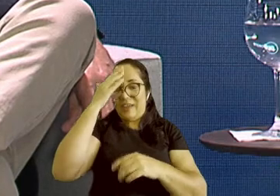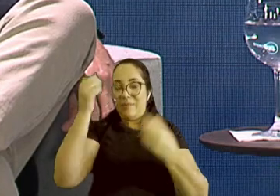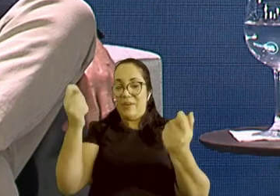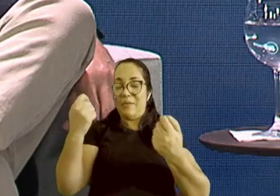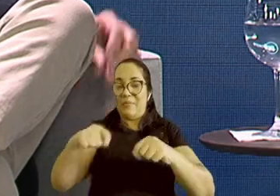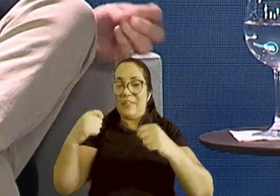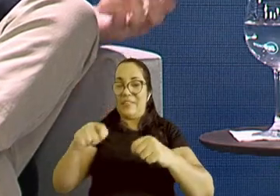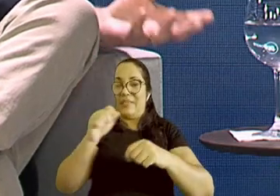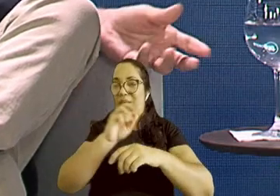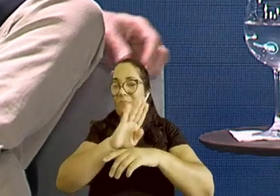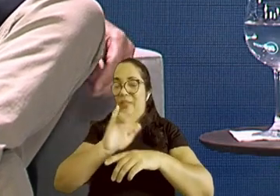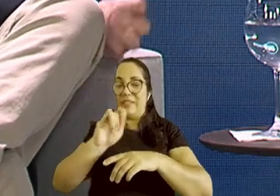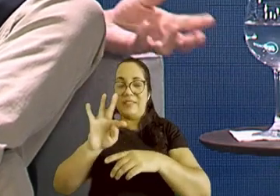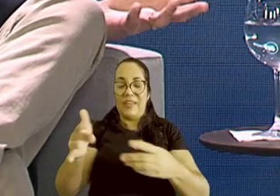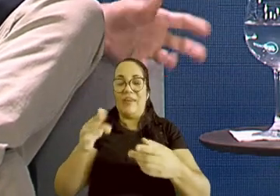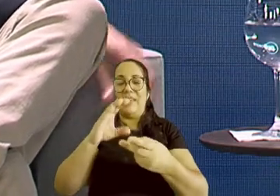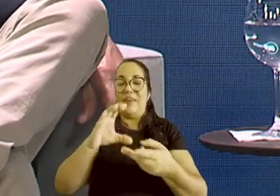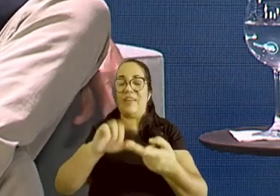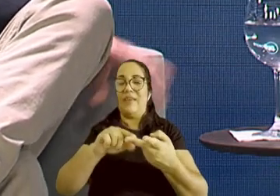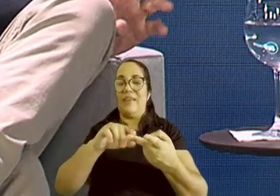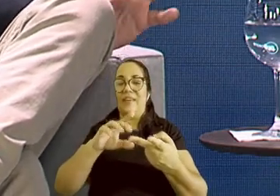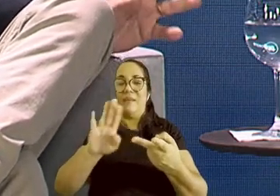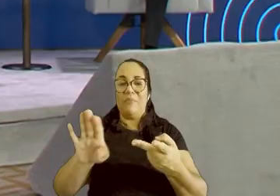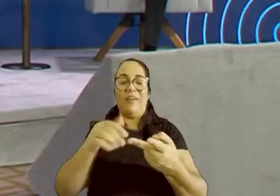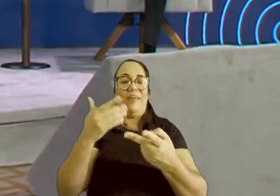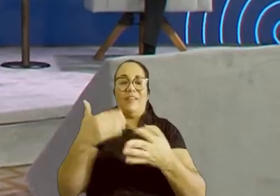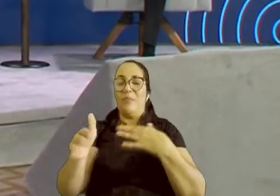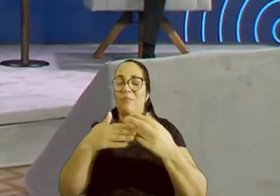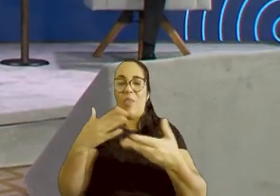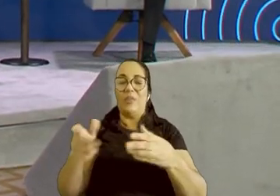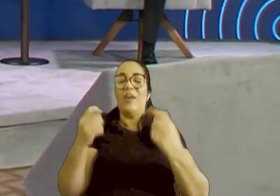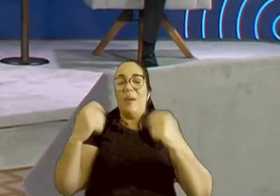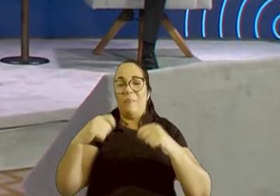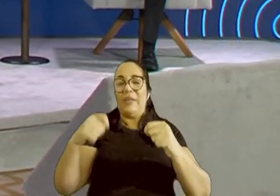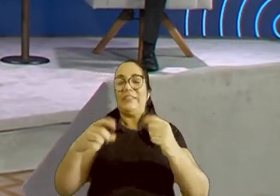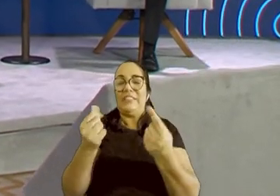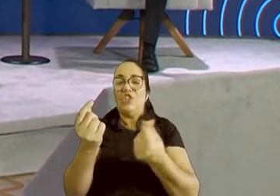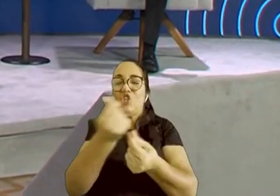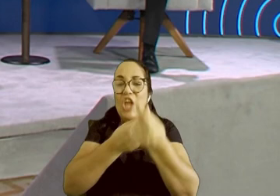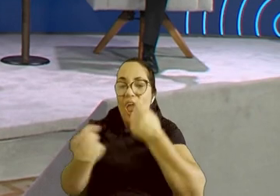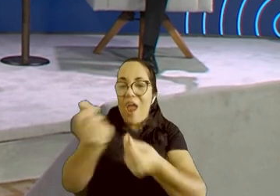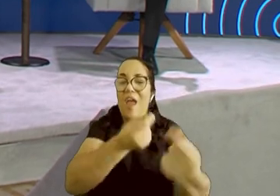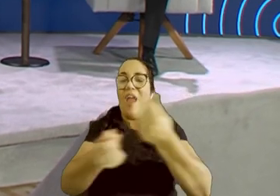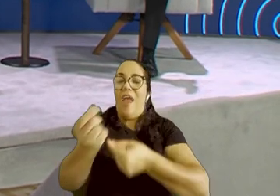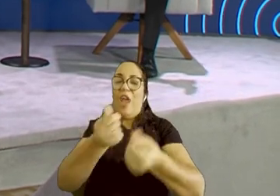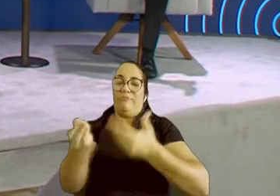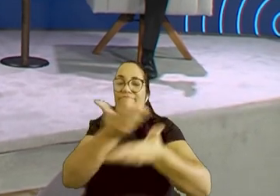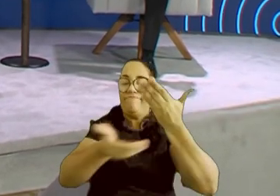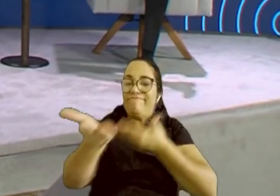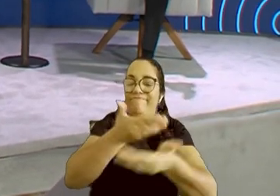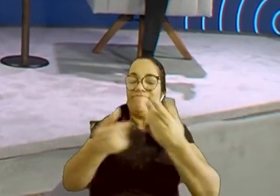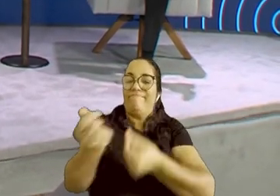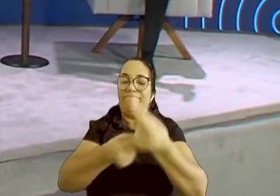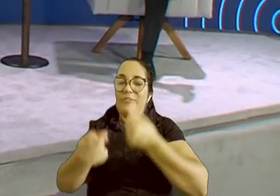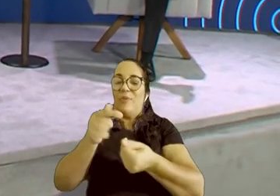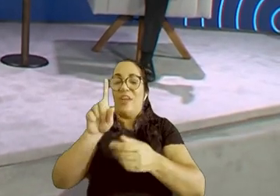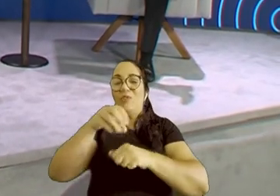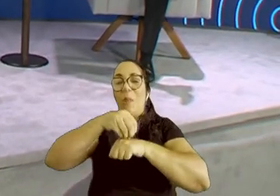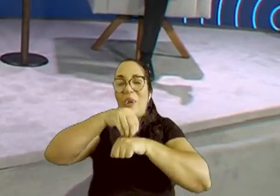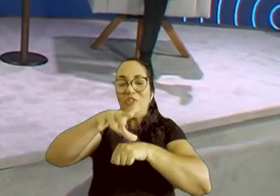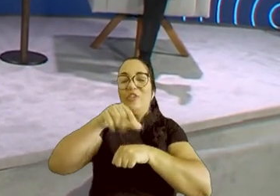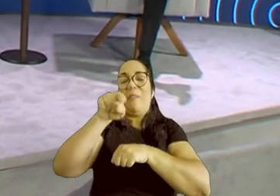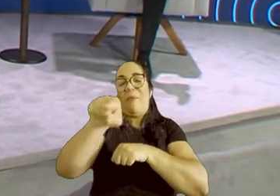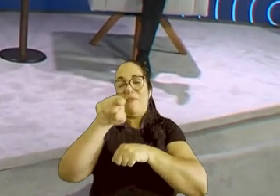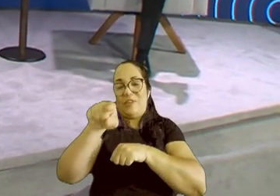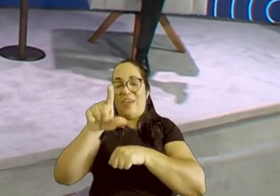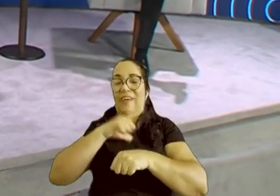mas assim deixar a caixa né gerar valor acho que seria grande dica aqui para você ter uma empresa que vale né no